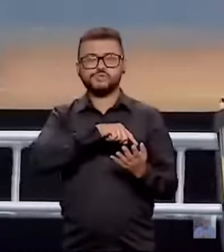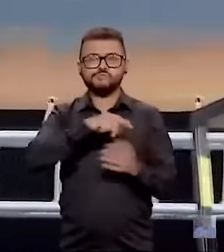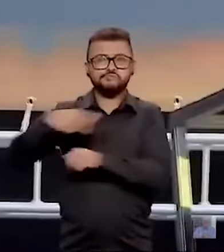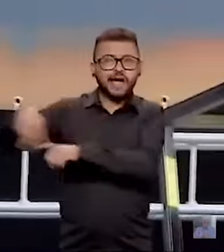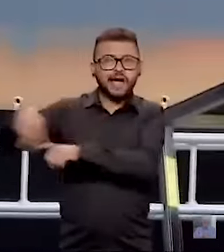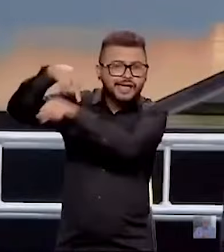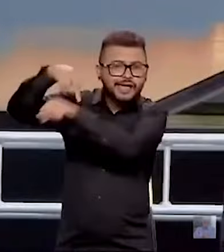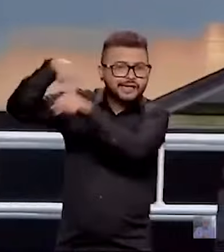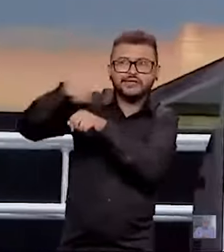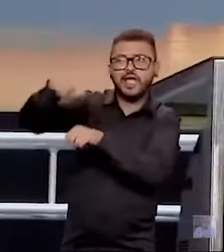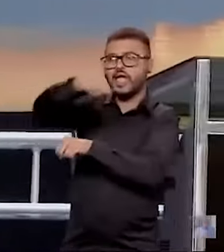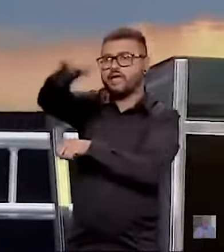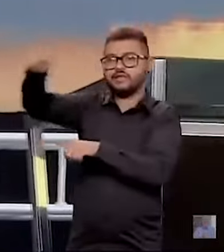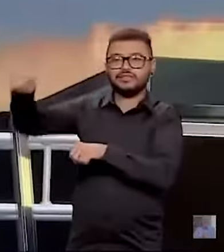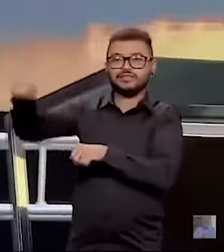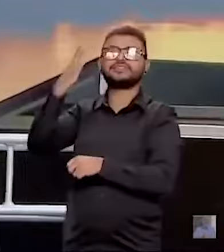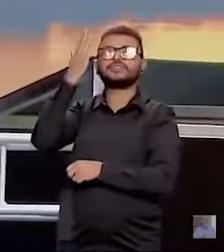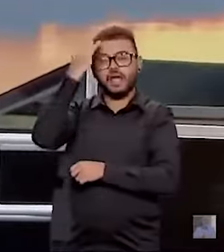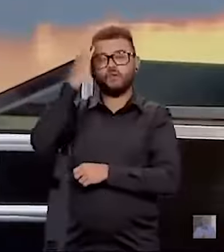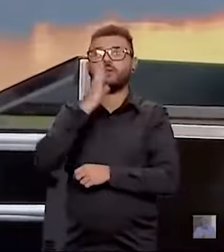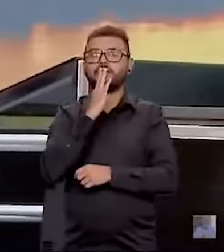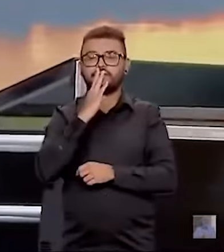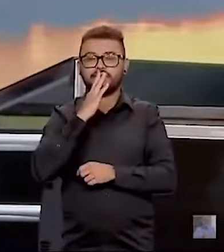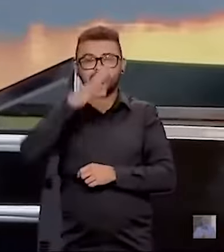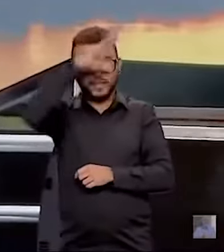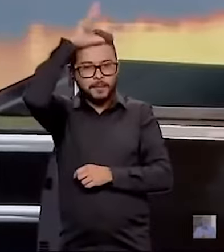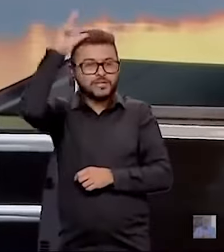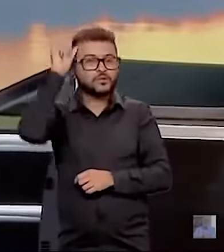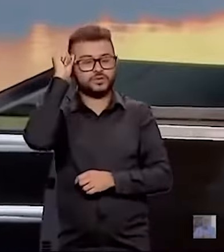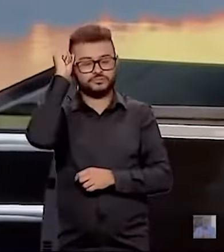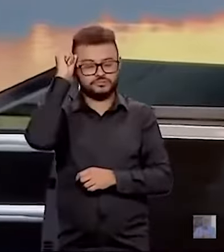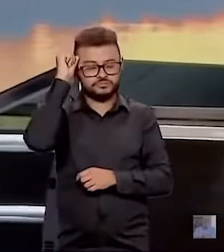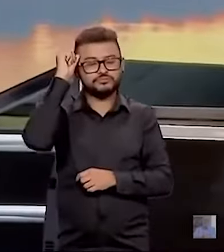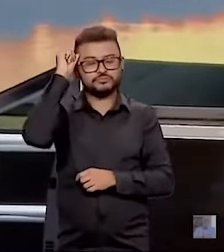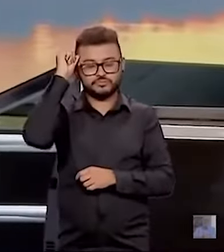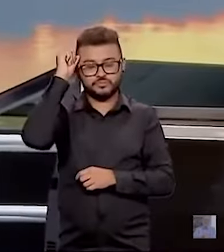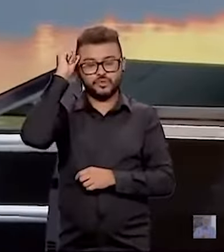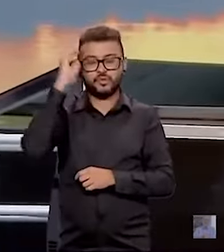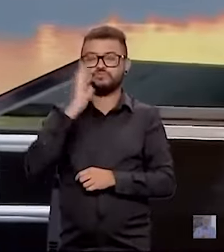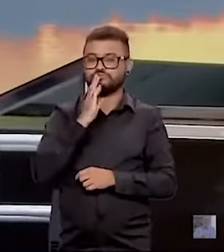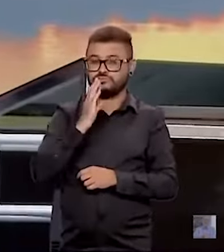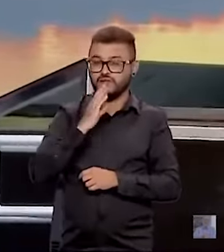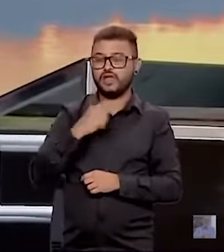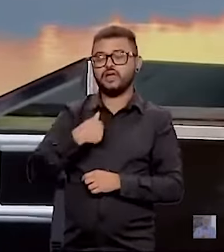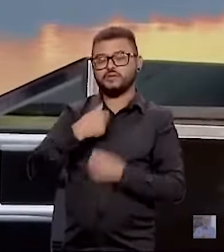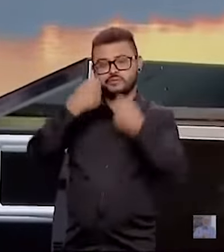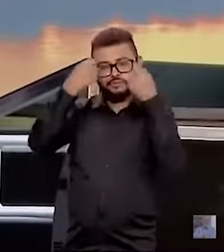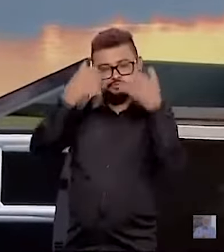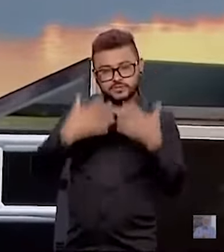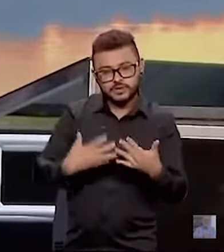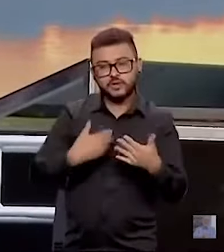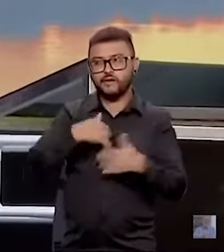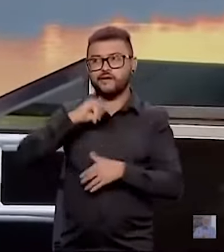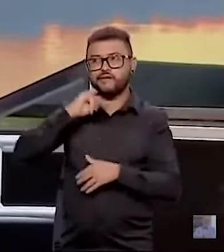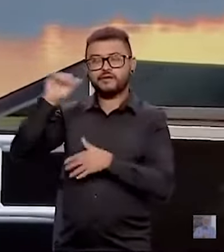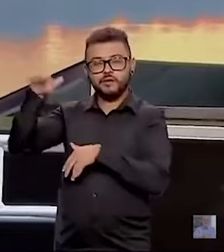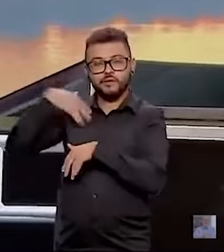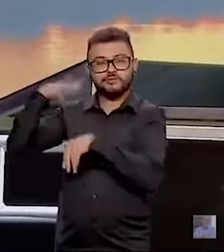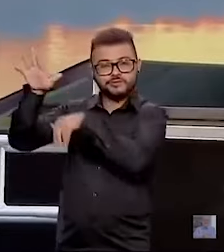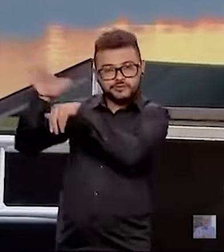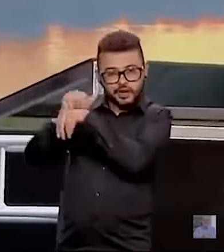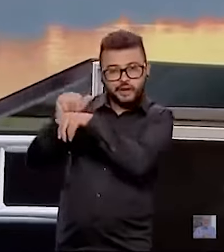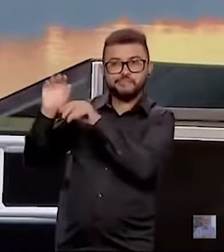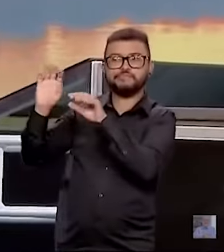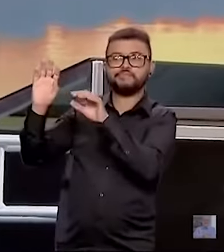ministro de qualquer país do mundo fala da Amazônia. E é muito interessante que eu tenho chamado a